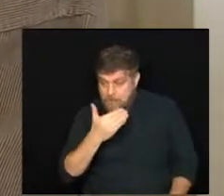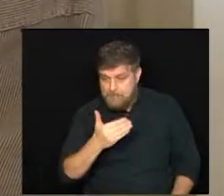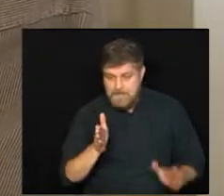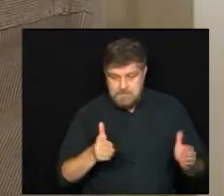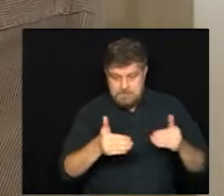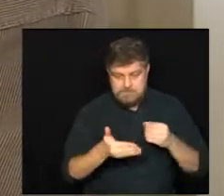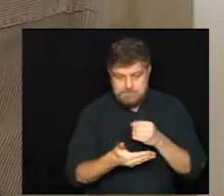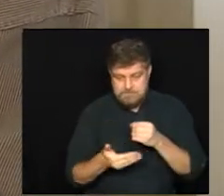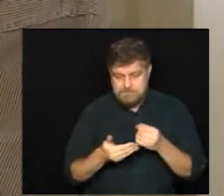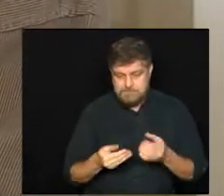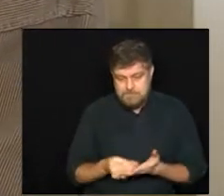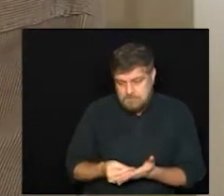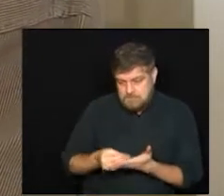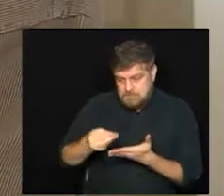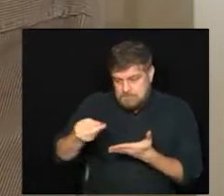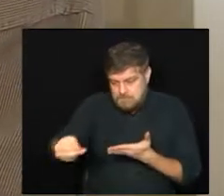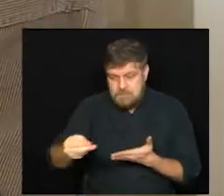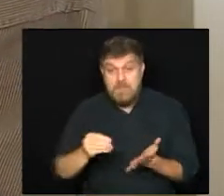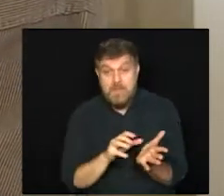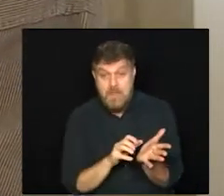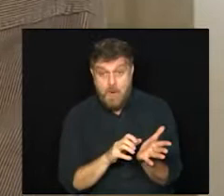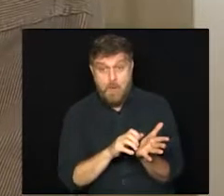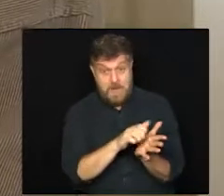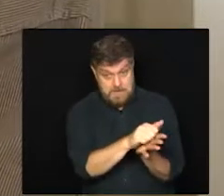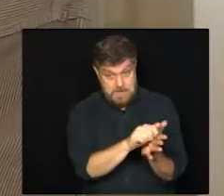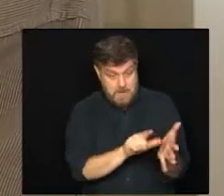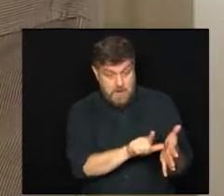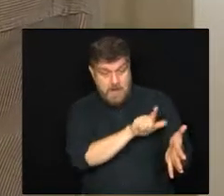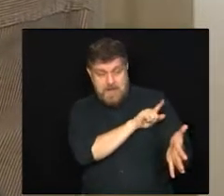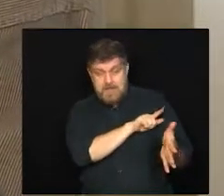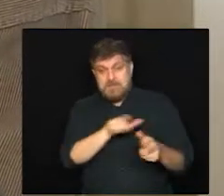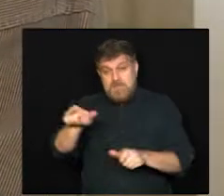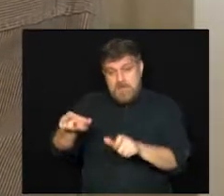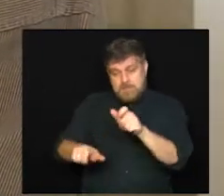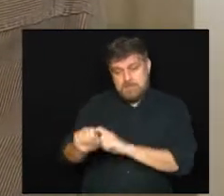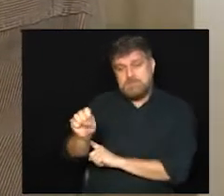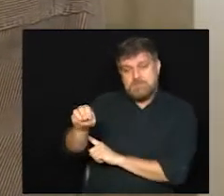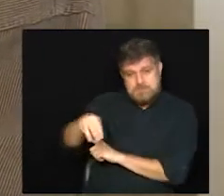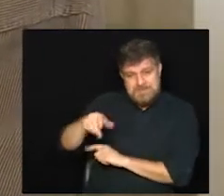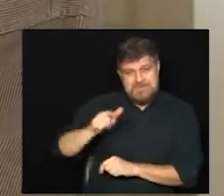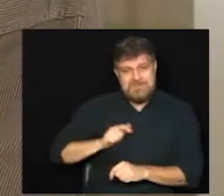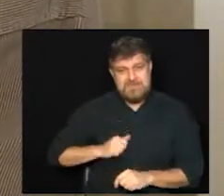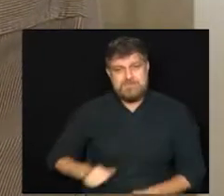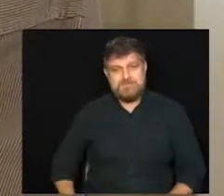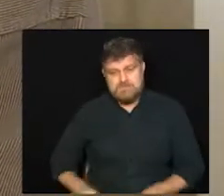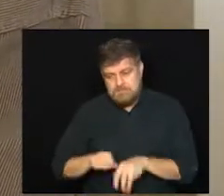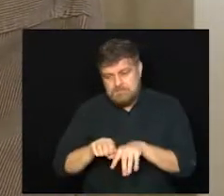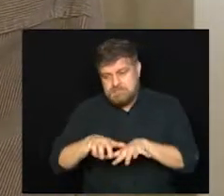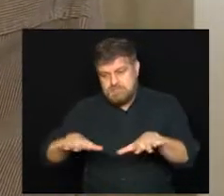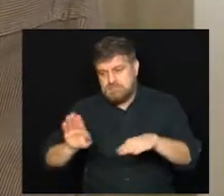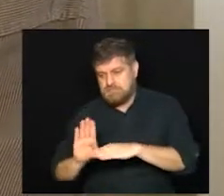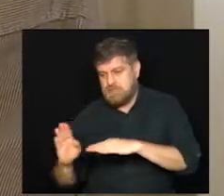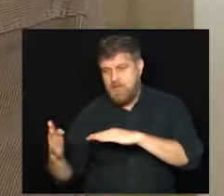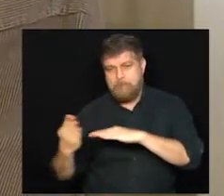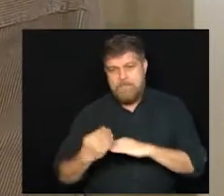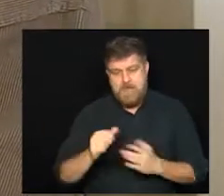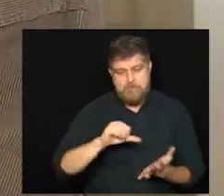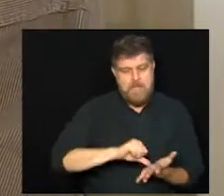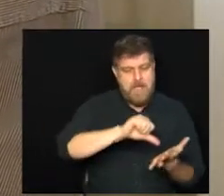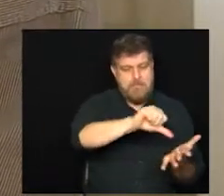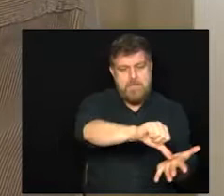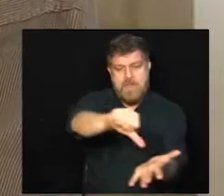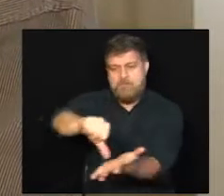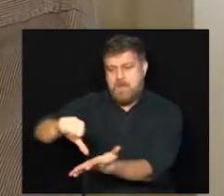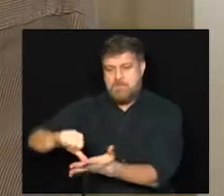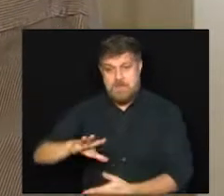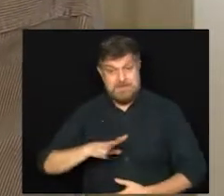e solicitam. É feito o cadastro e essas pessoas, sim, estão espalhadas pelas diversas regiões da cidade. Nós